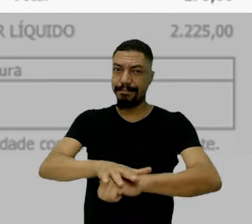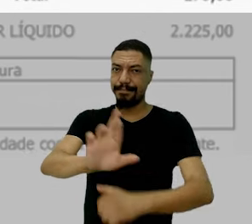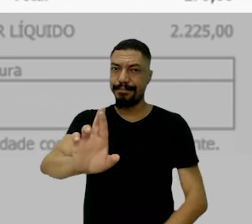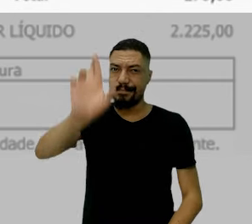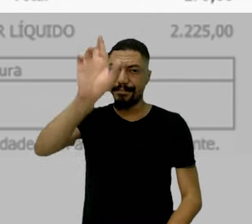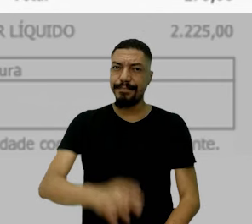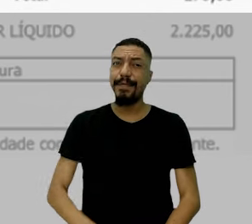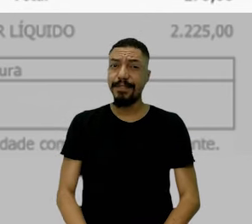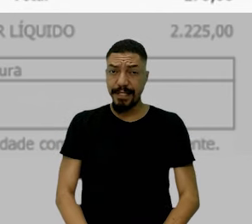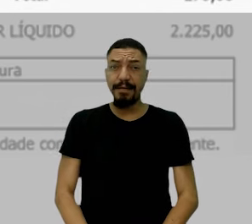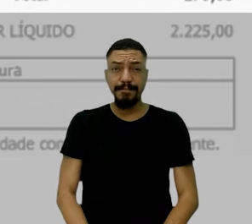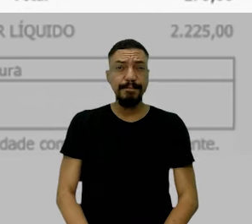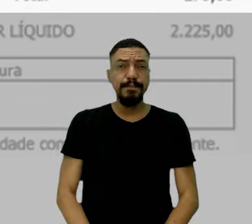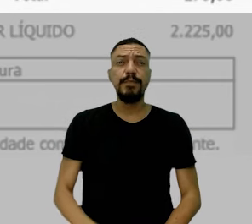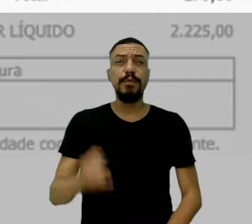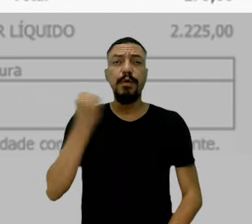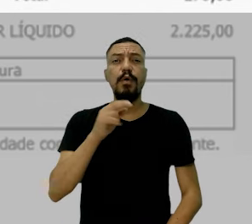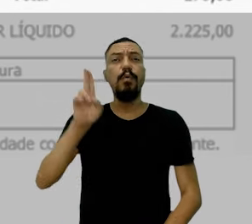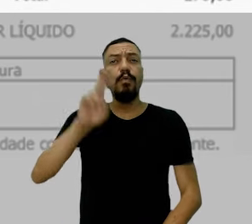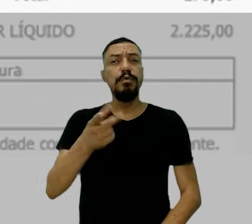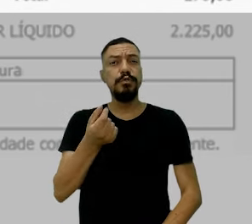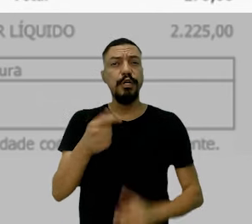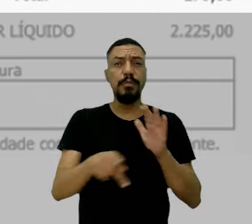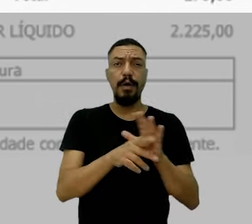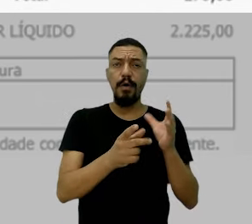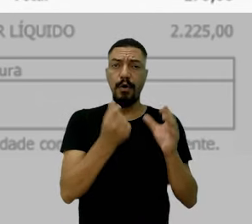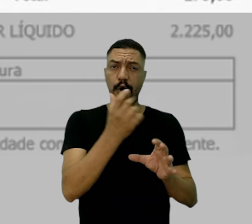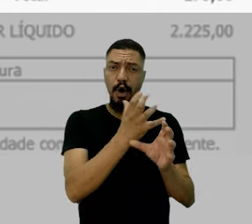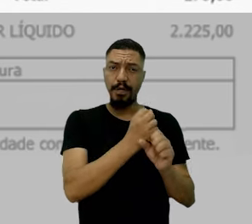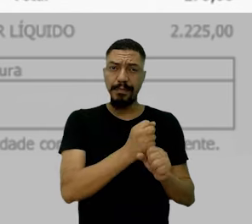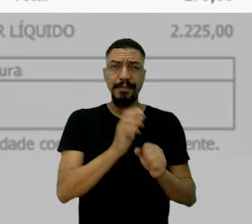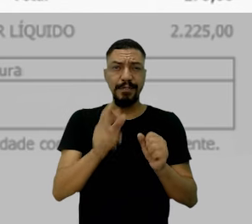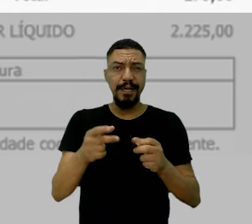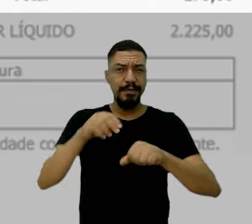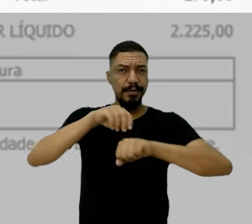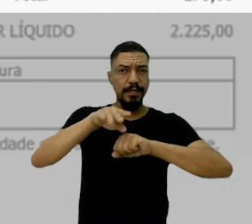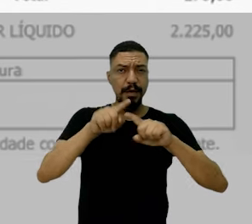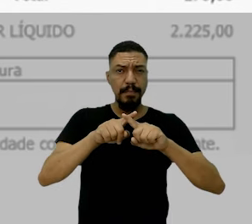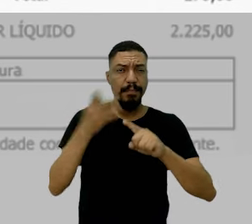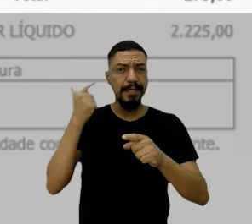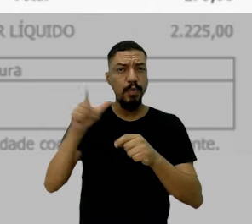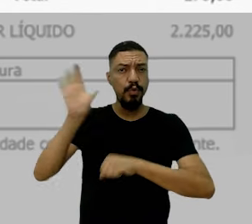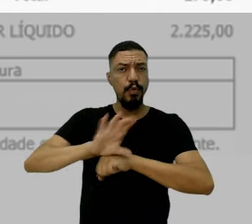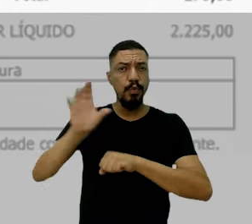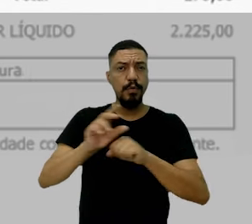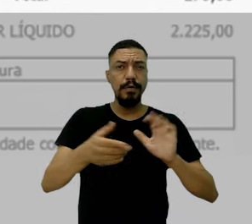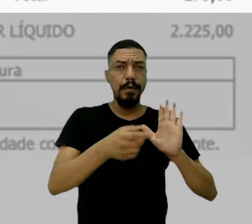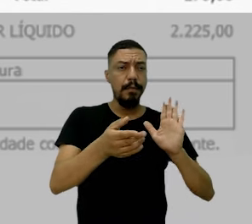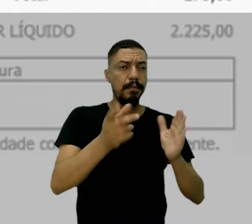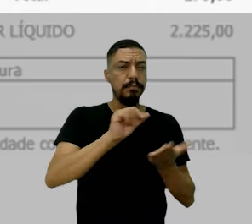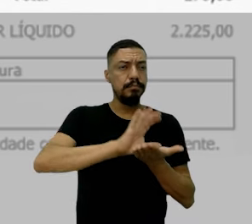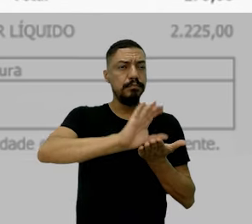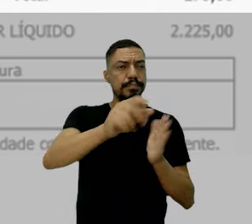vocês. Então, tenham ali, usem a verba da contabilidade. E uma coisa que eu já recomendei no outro curso de prestação